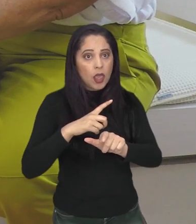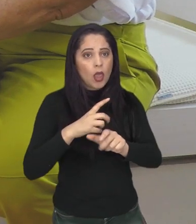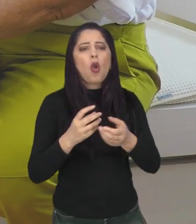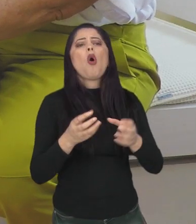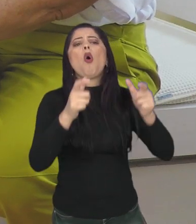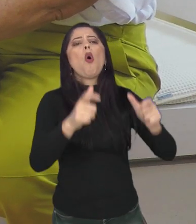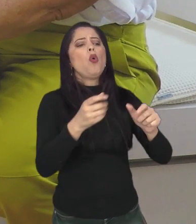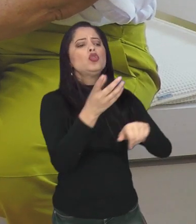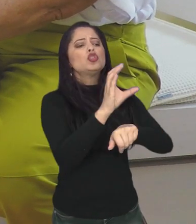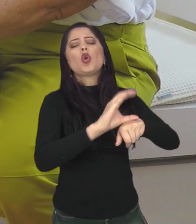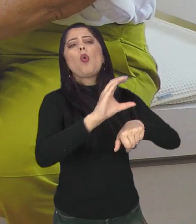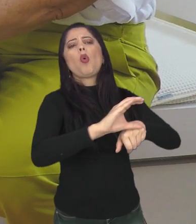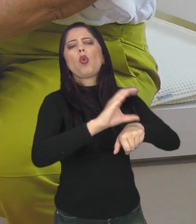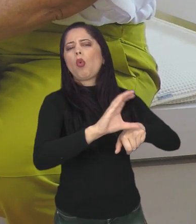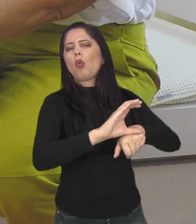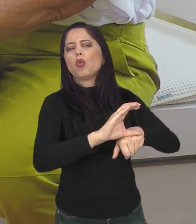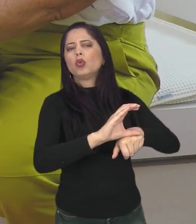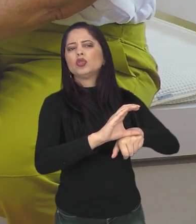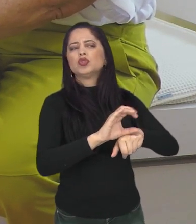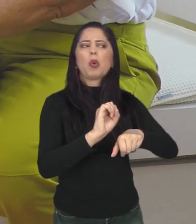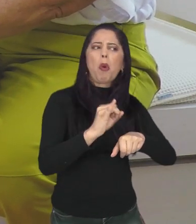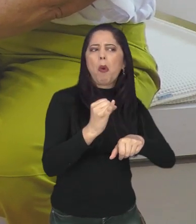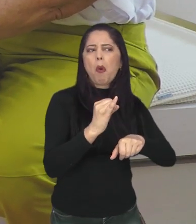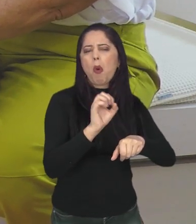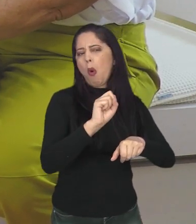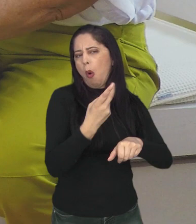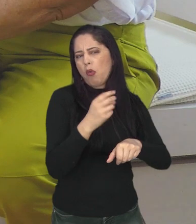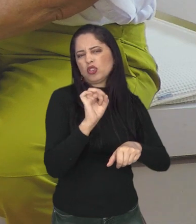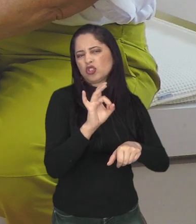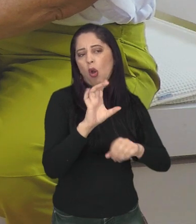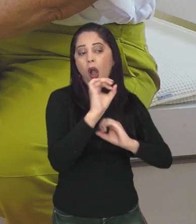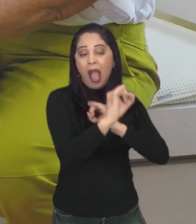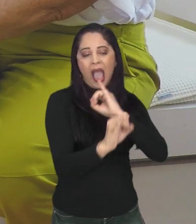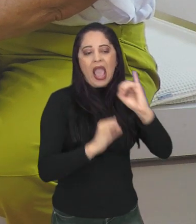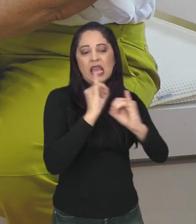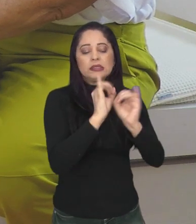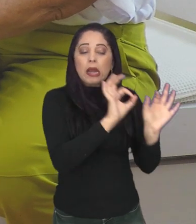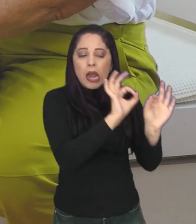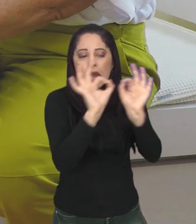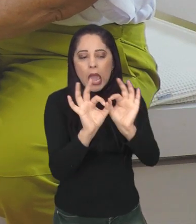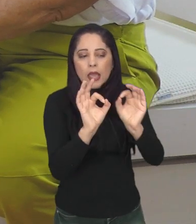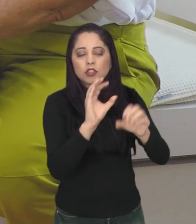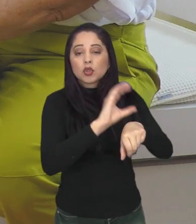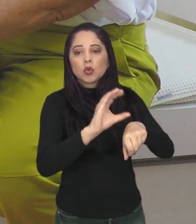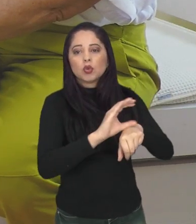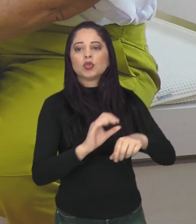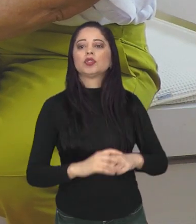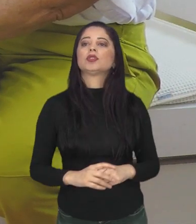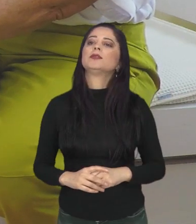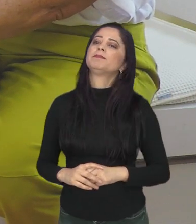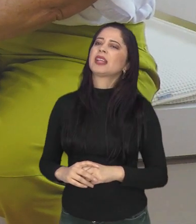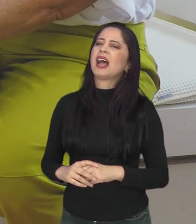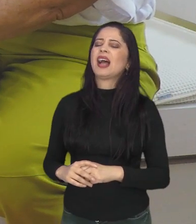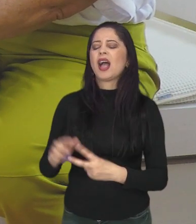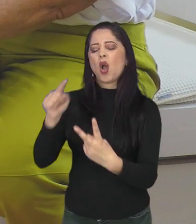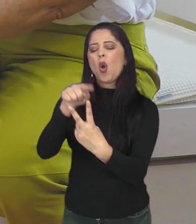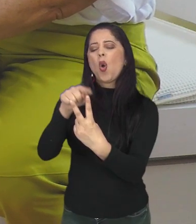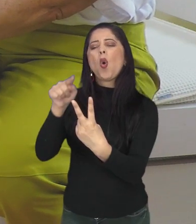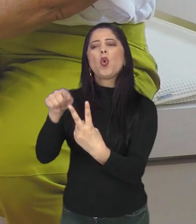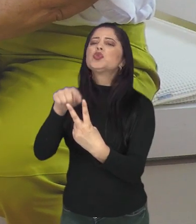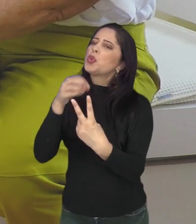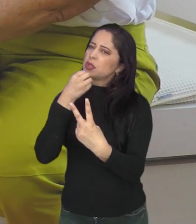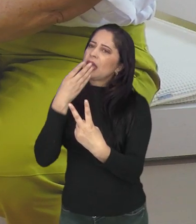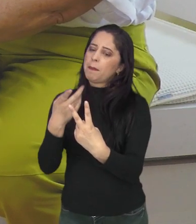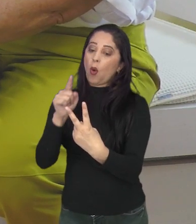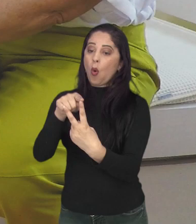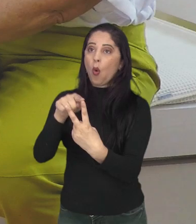de entrar nessa área é mais internet ou você acha melhor o presencial eu acho que as